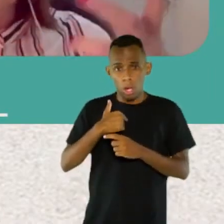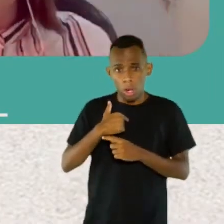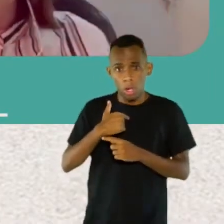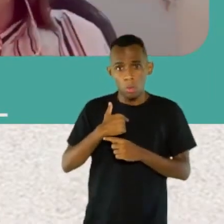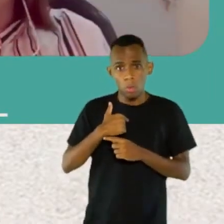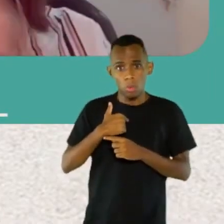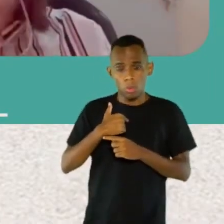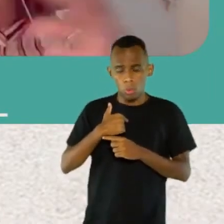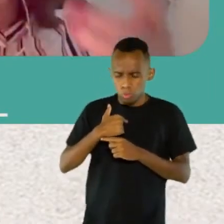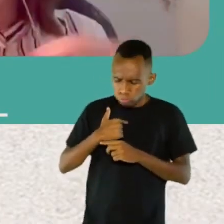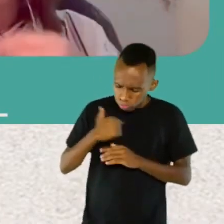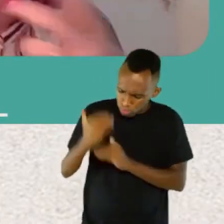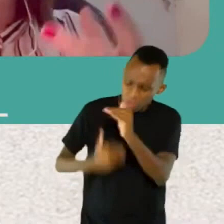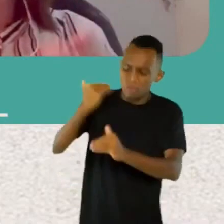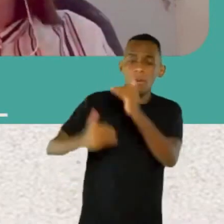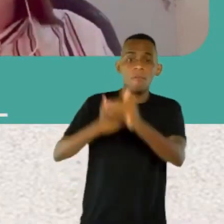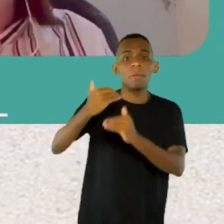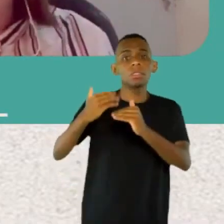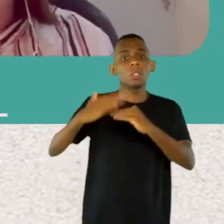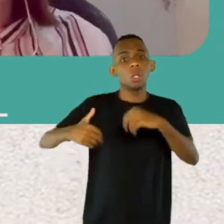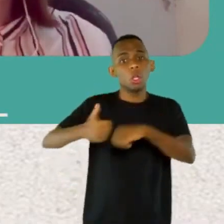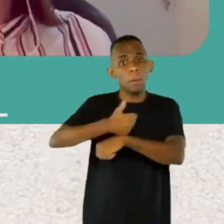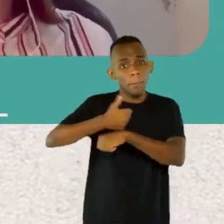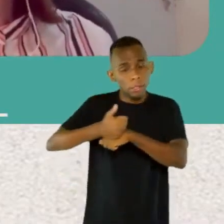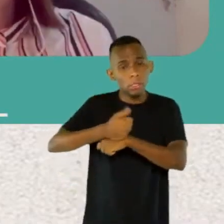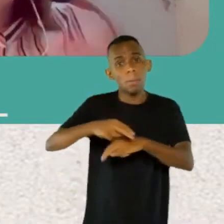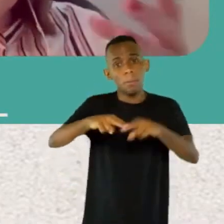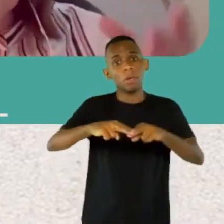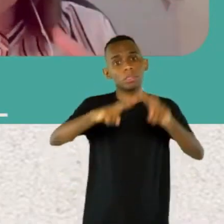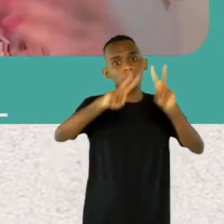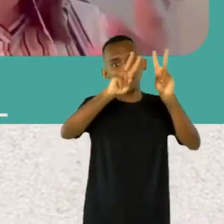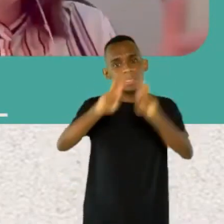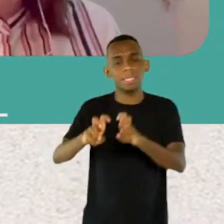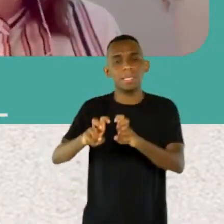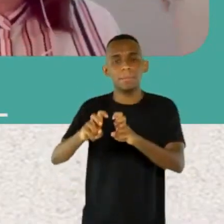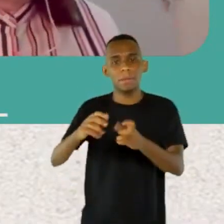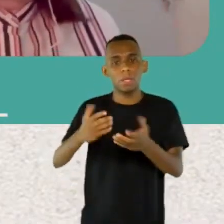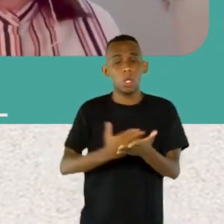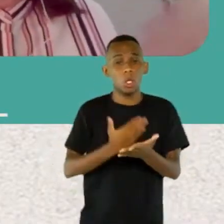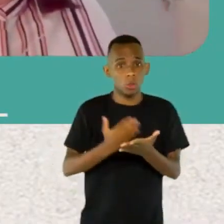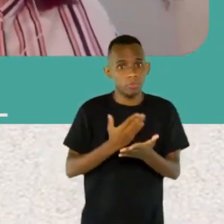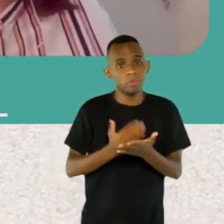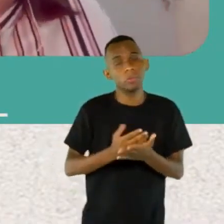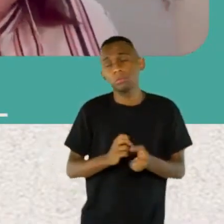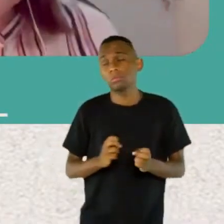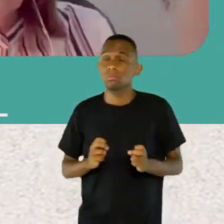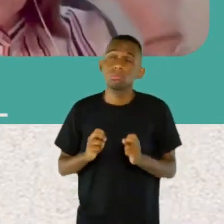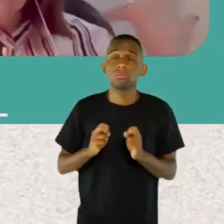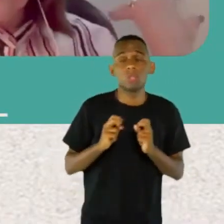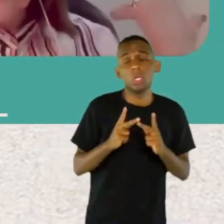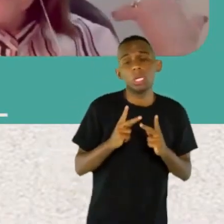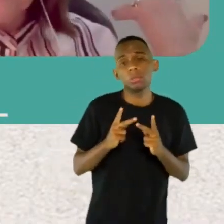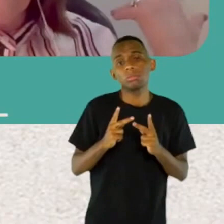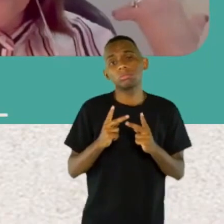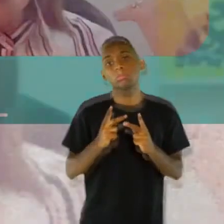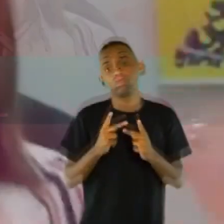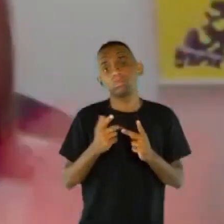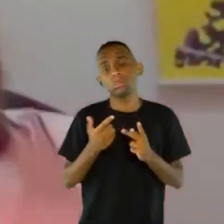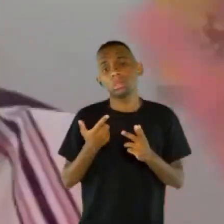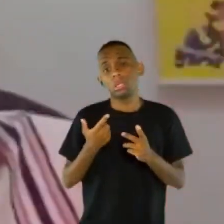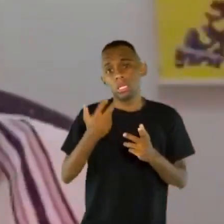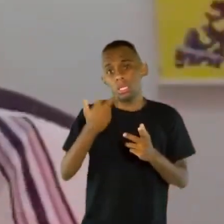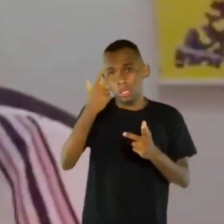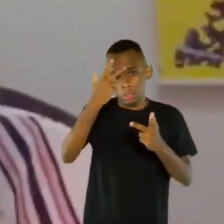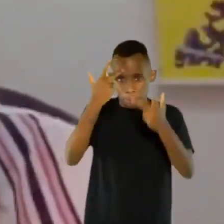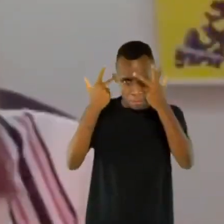na sua carreira por causa da sua temática. Se por um lado eu falo, bom, as pessoas não leram o que eu já escrevi, né?